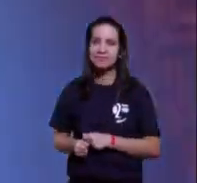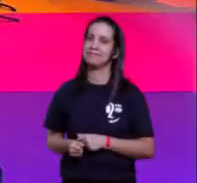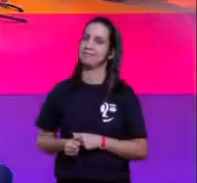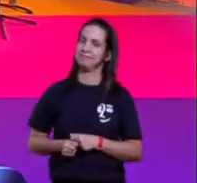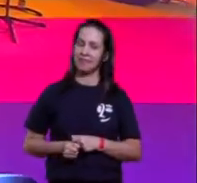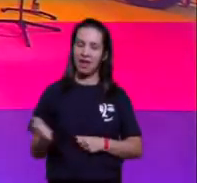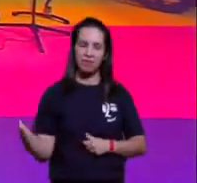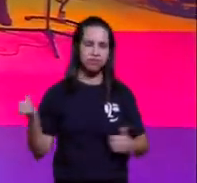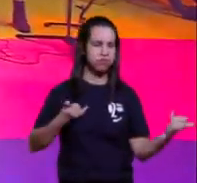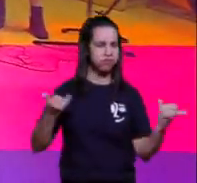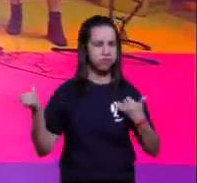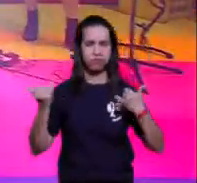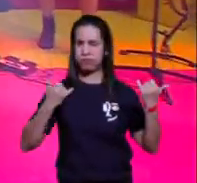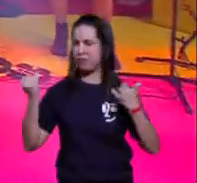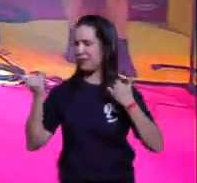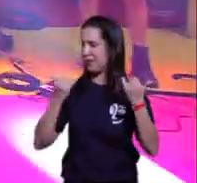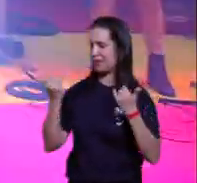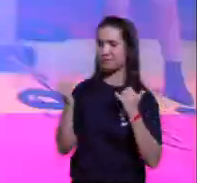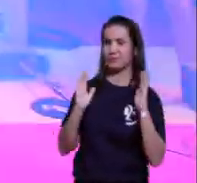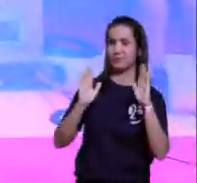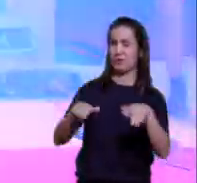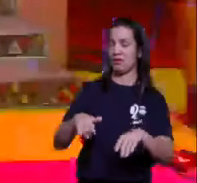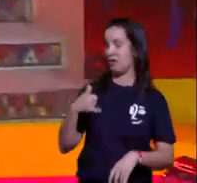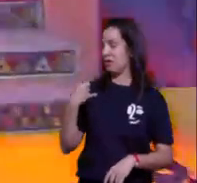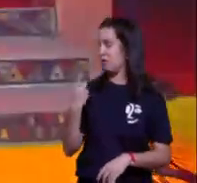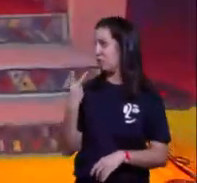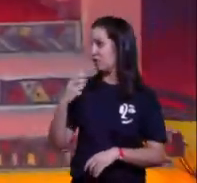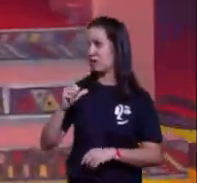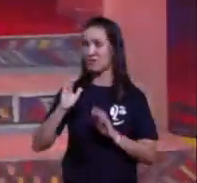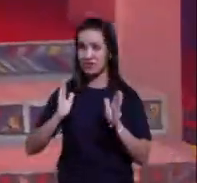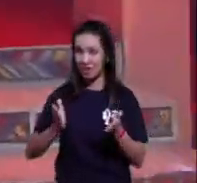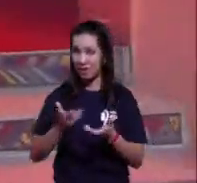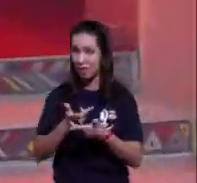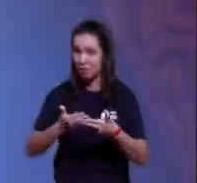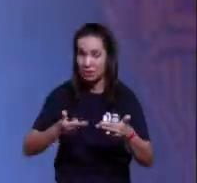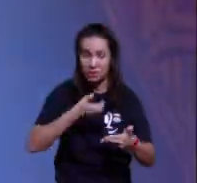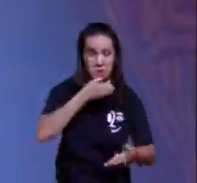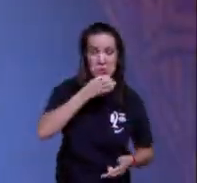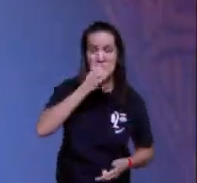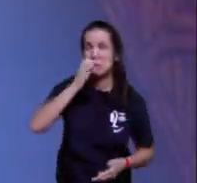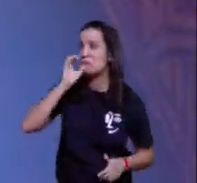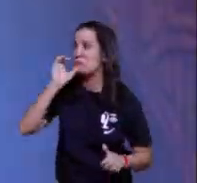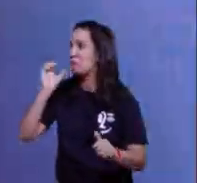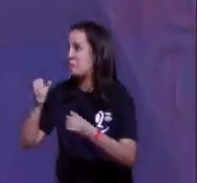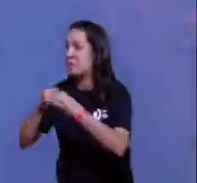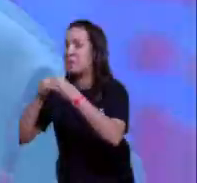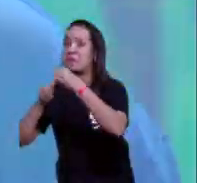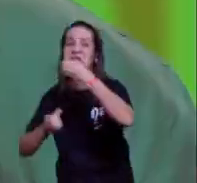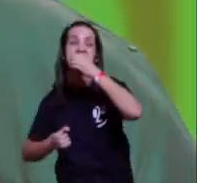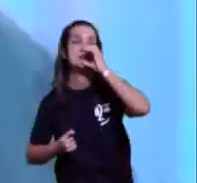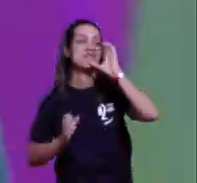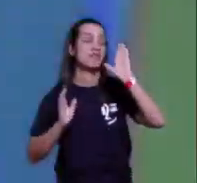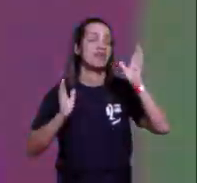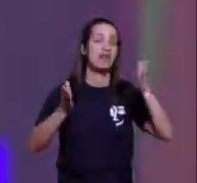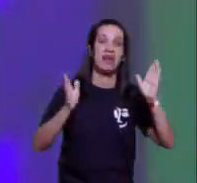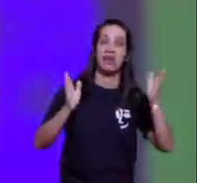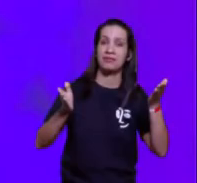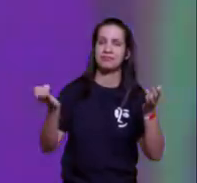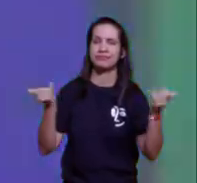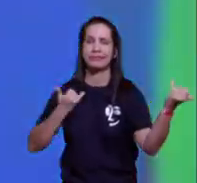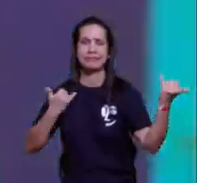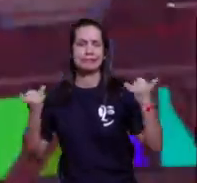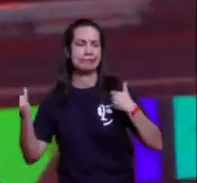Que eu já ouvi, nesses 29 que eu já vivi, baby. Cada porre que eu já bebi, de Bacardi, estilo Cardi B. Cada uma que eu já